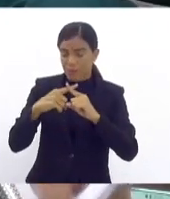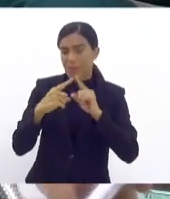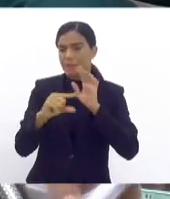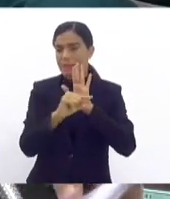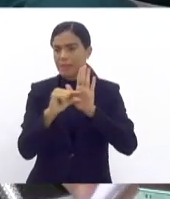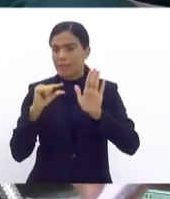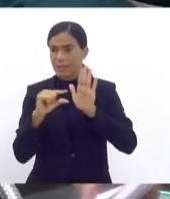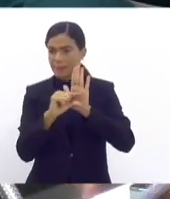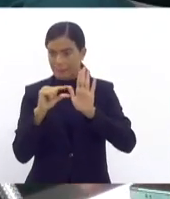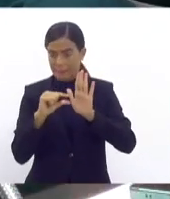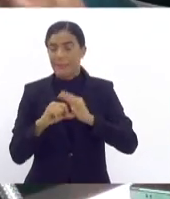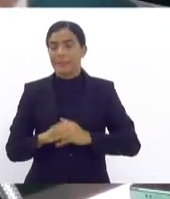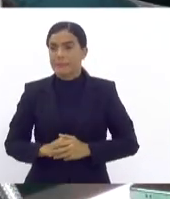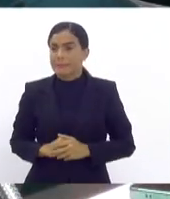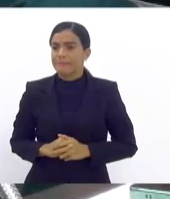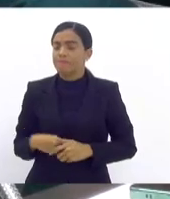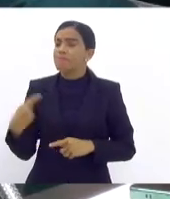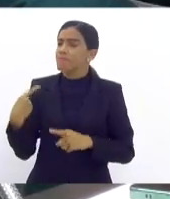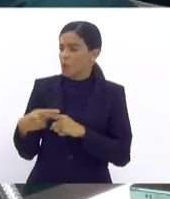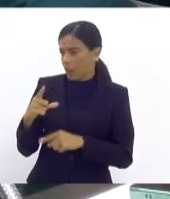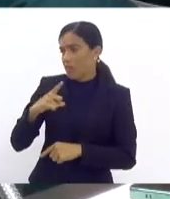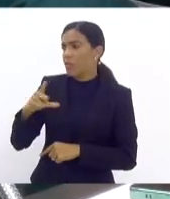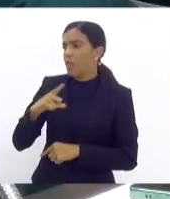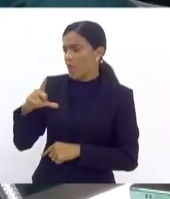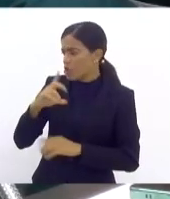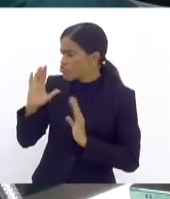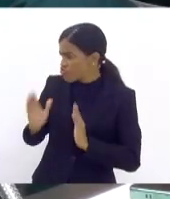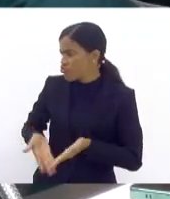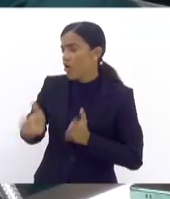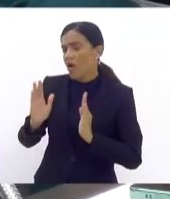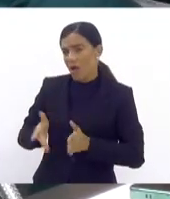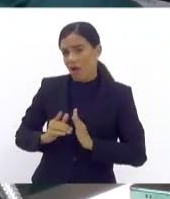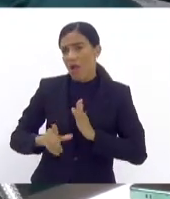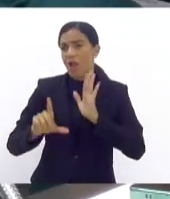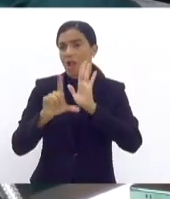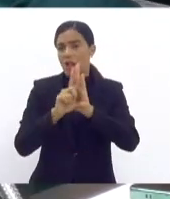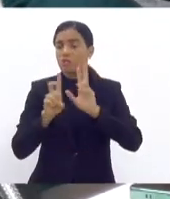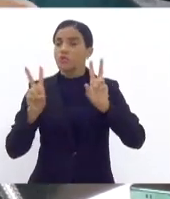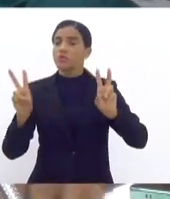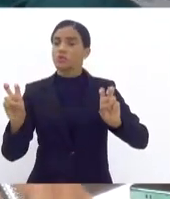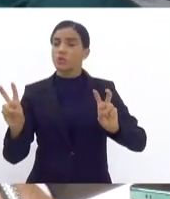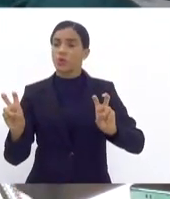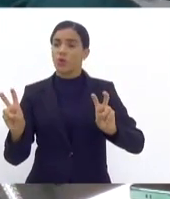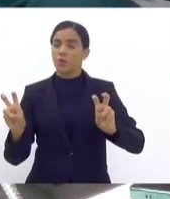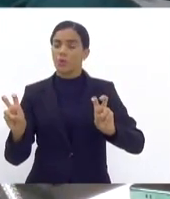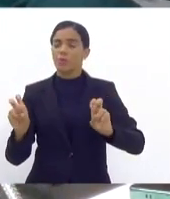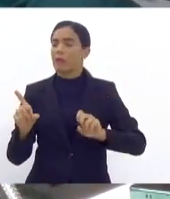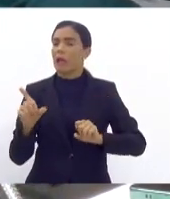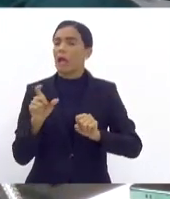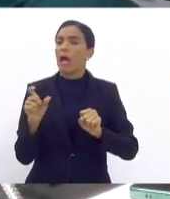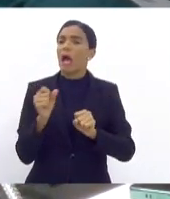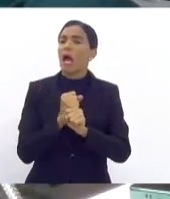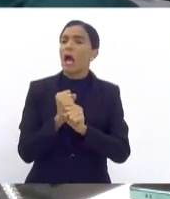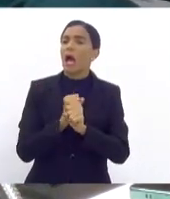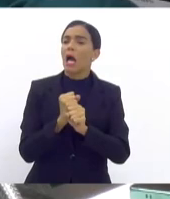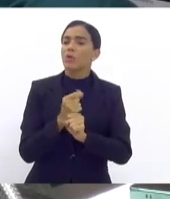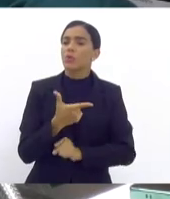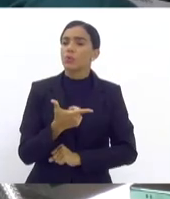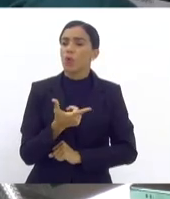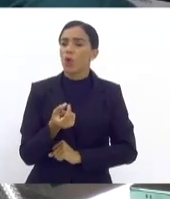substitutivo, porque já a lei que trata do tema é uma lei de